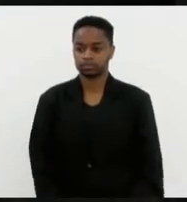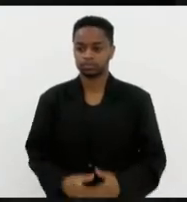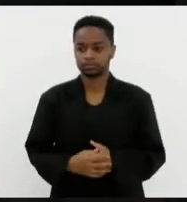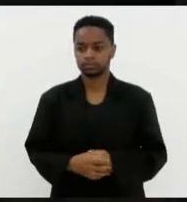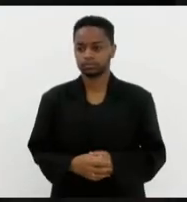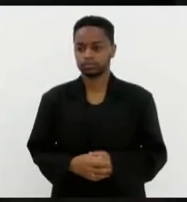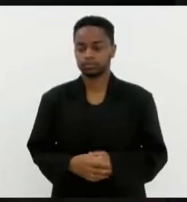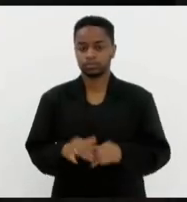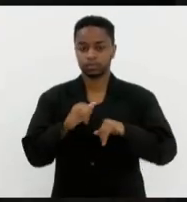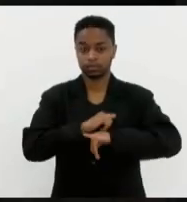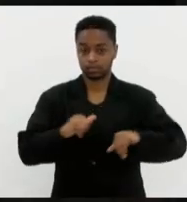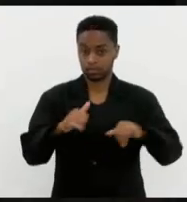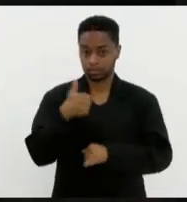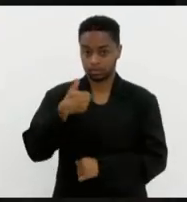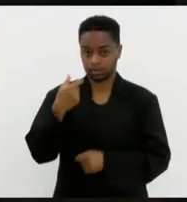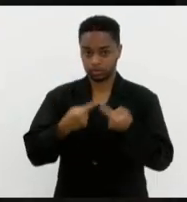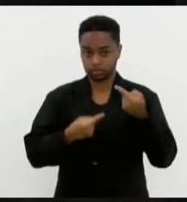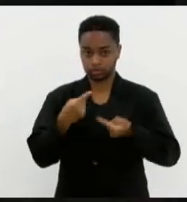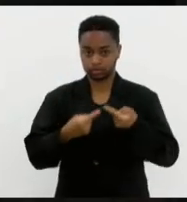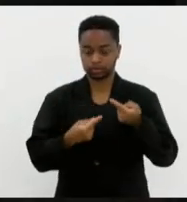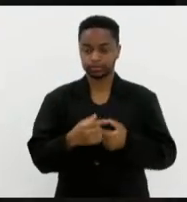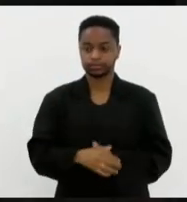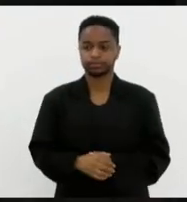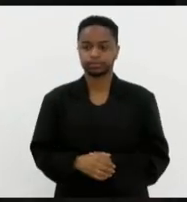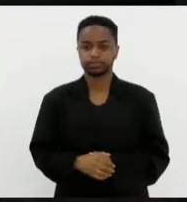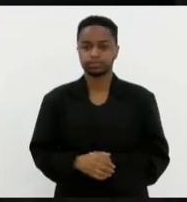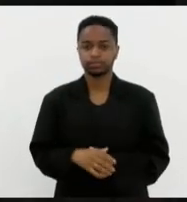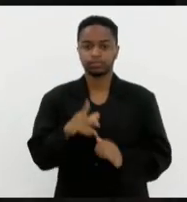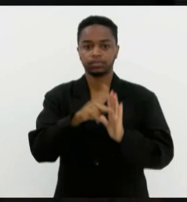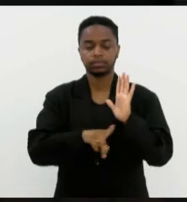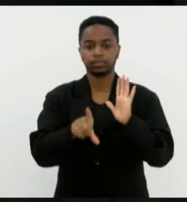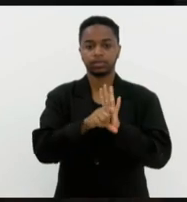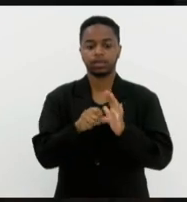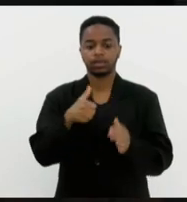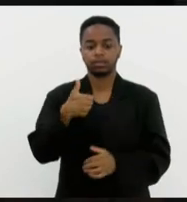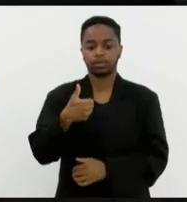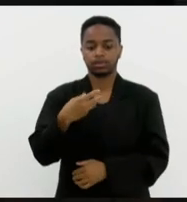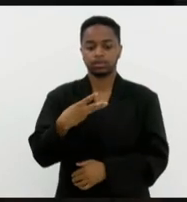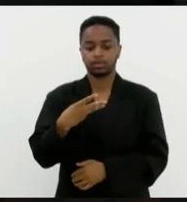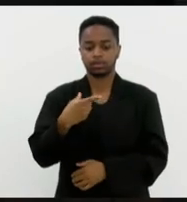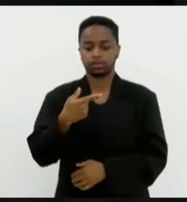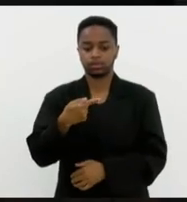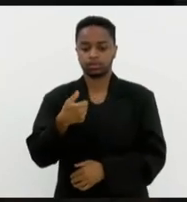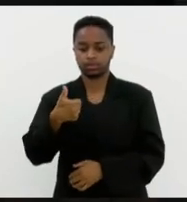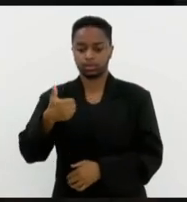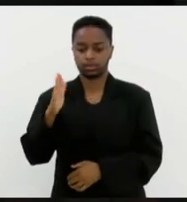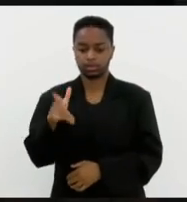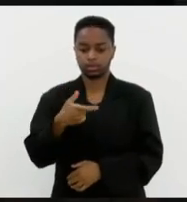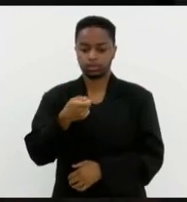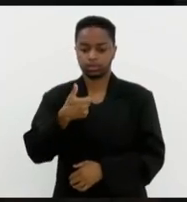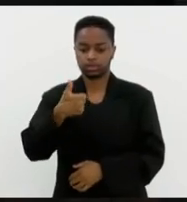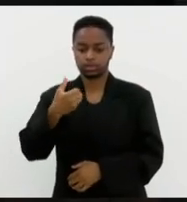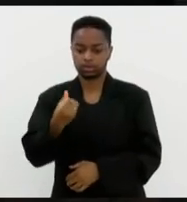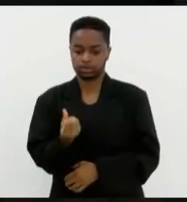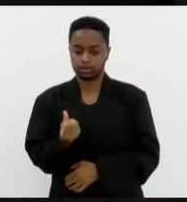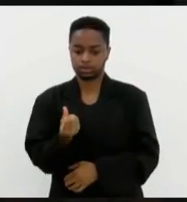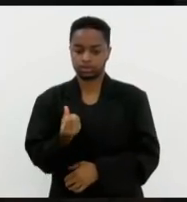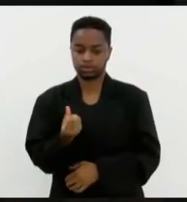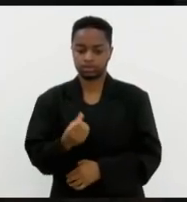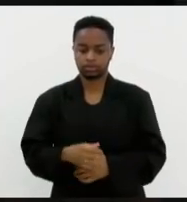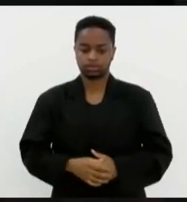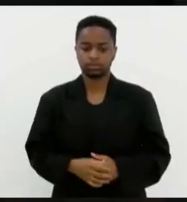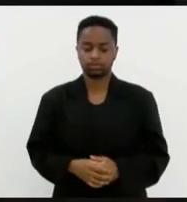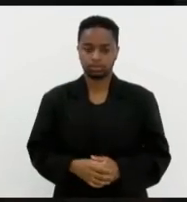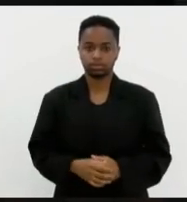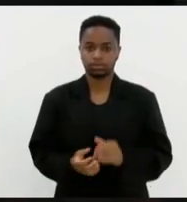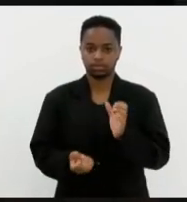Anuncio, em primeira discussão, projeto de lei número 1371 de 2016, de autoria do